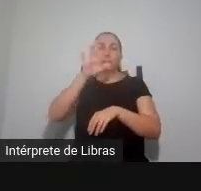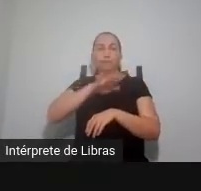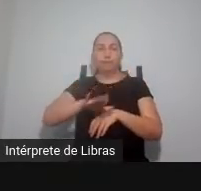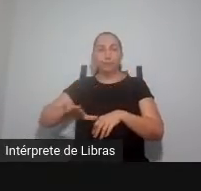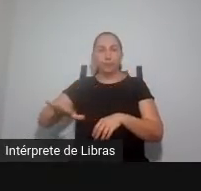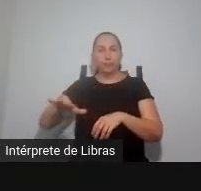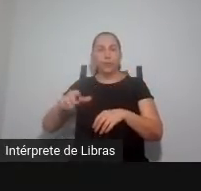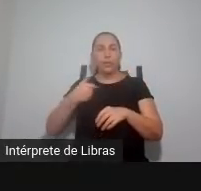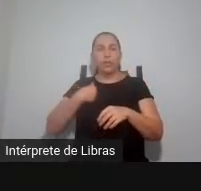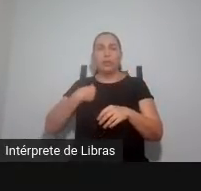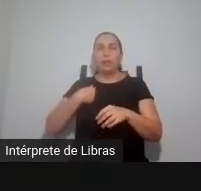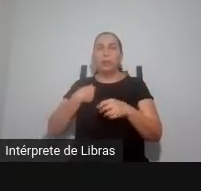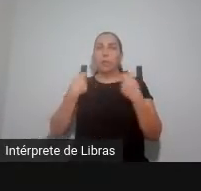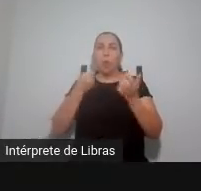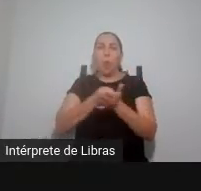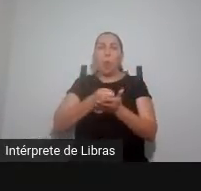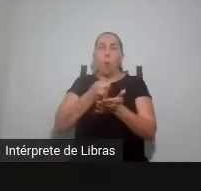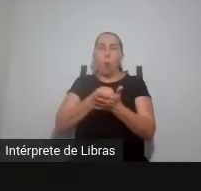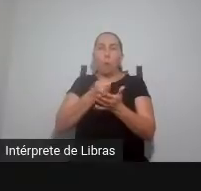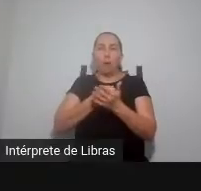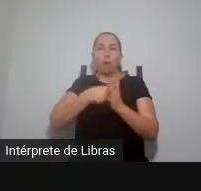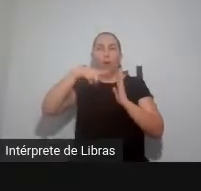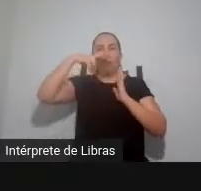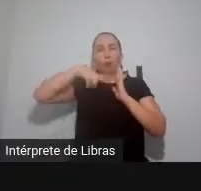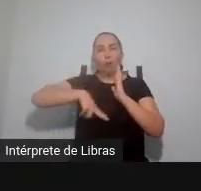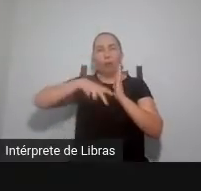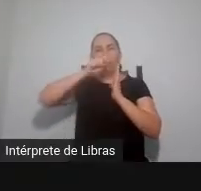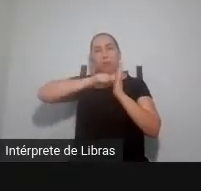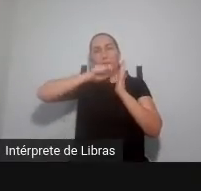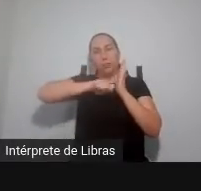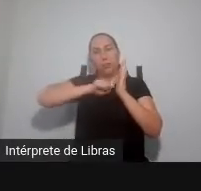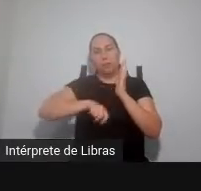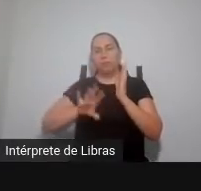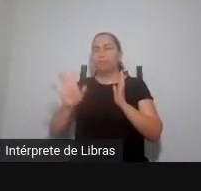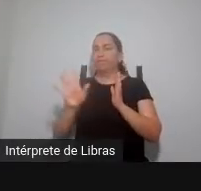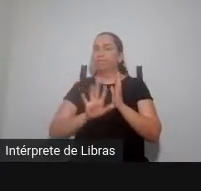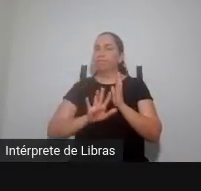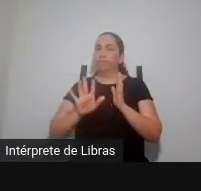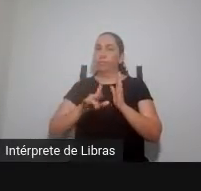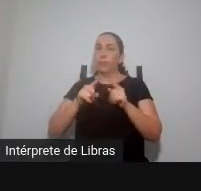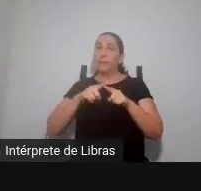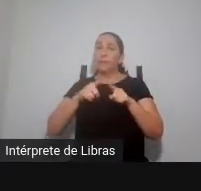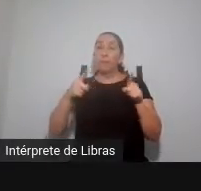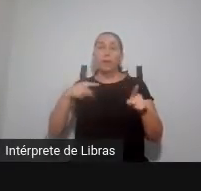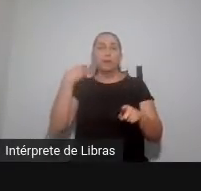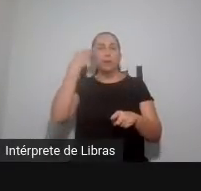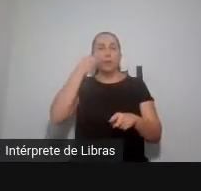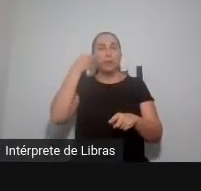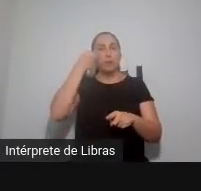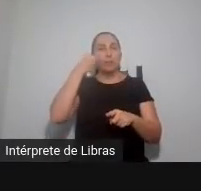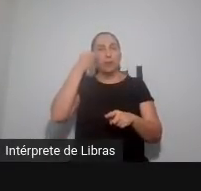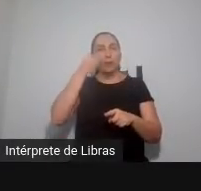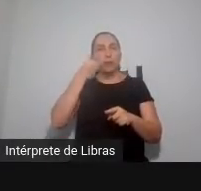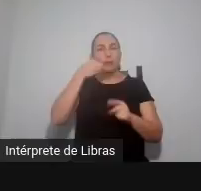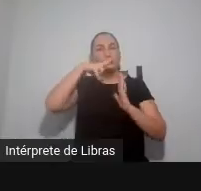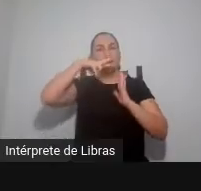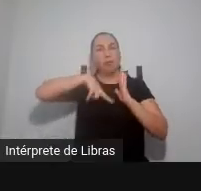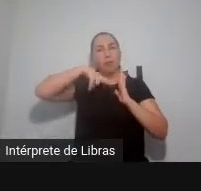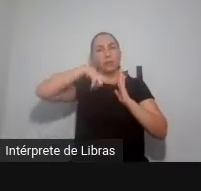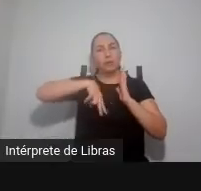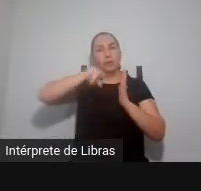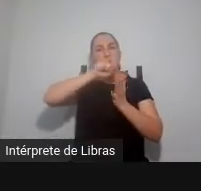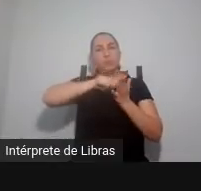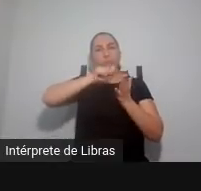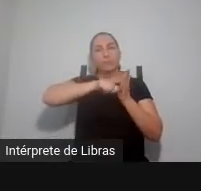fundamental. Mas que, como Doca bem disse, a experiência com a leitura e com a escrita, ela tem